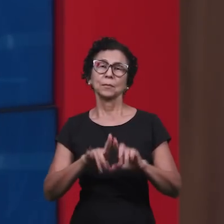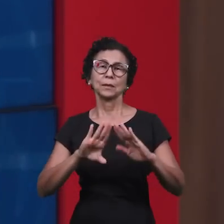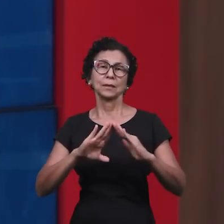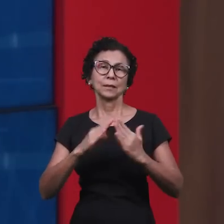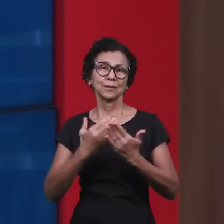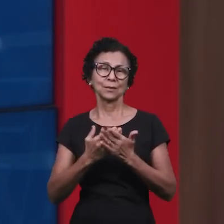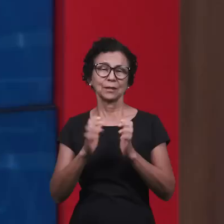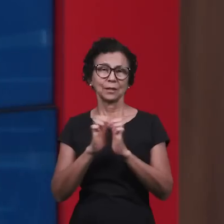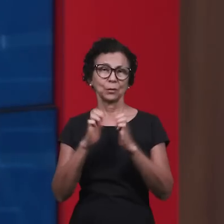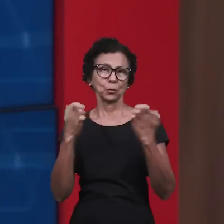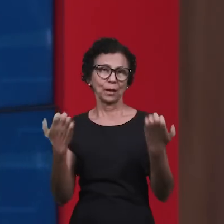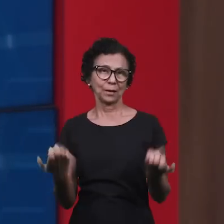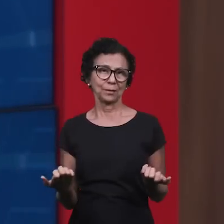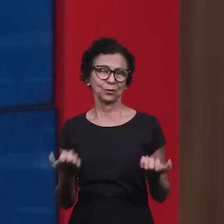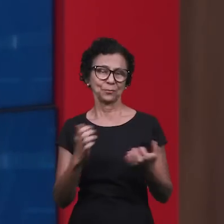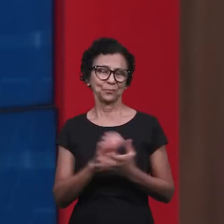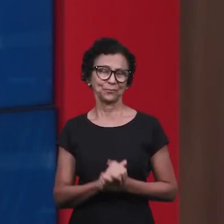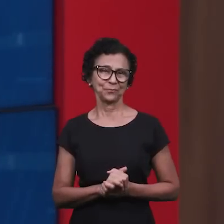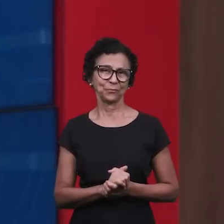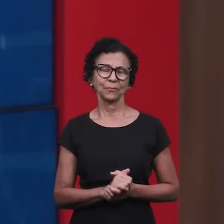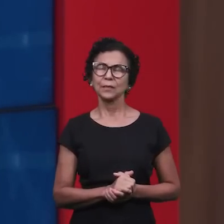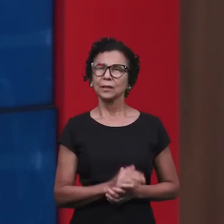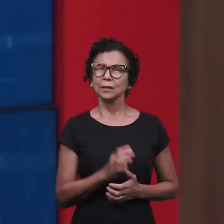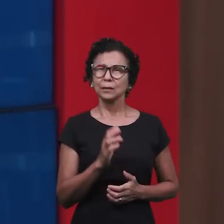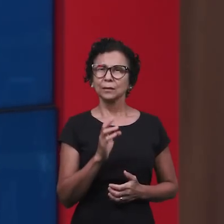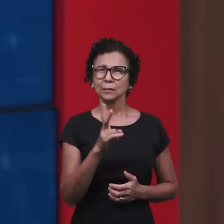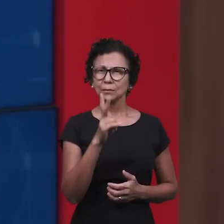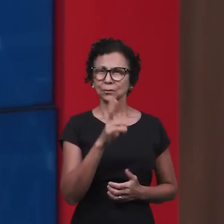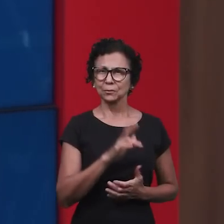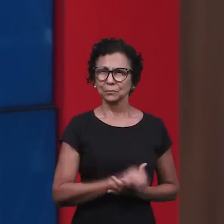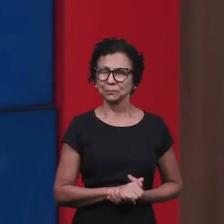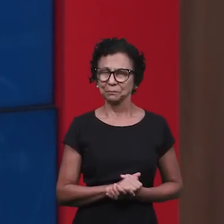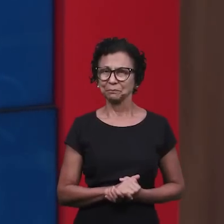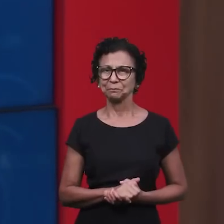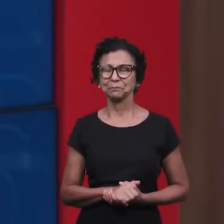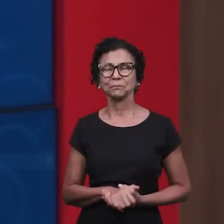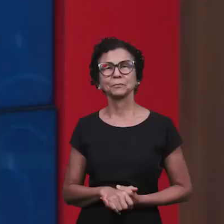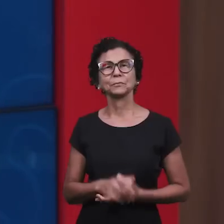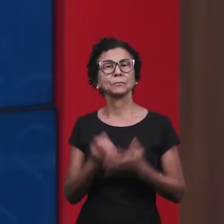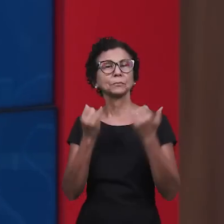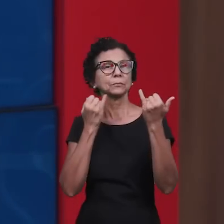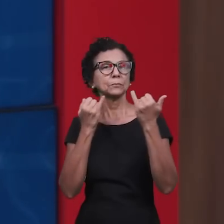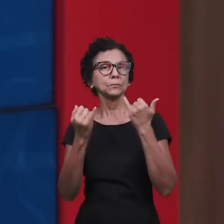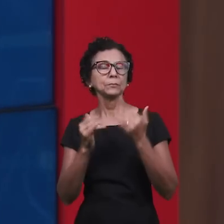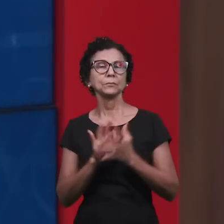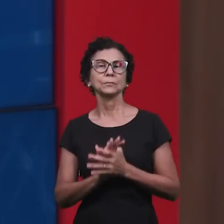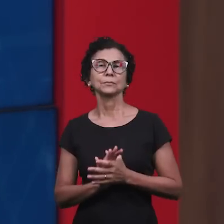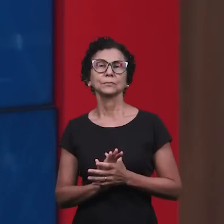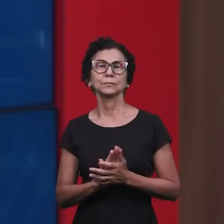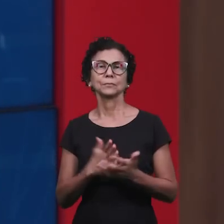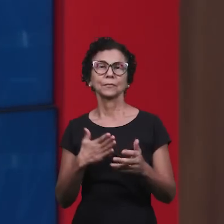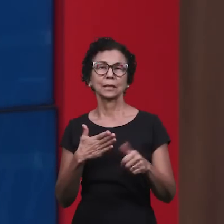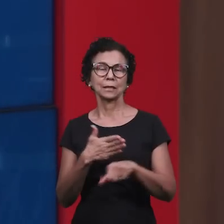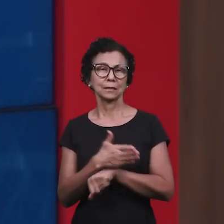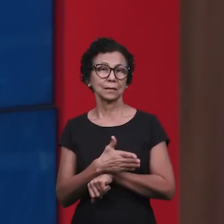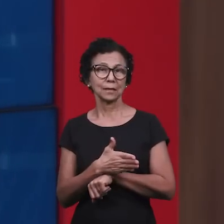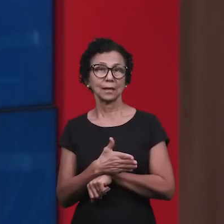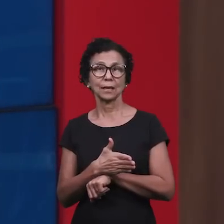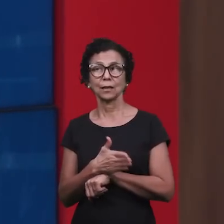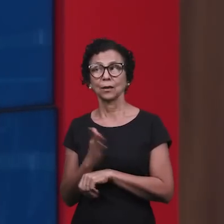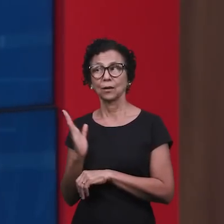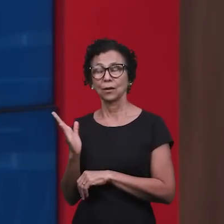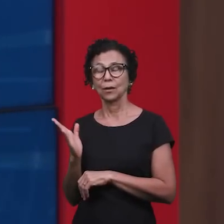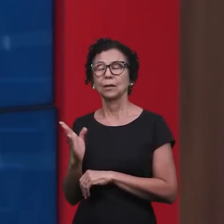Dodge. Aleluia! Gente, olha só. Dando sequência, agora nós vamos conferir mais notícias do município de Serra, juntamente